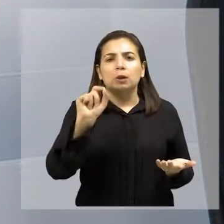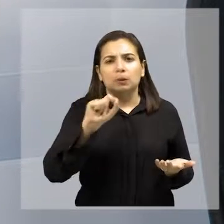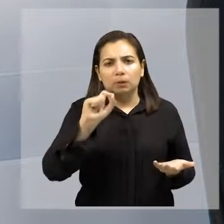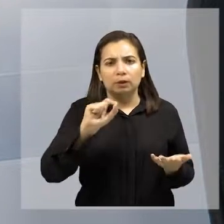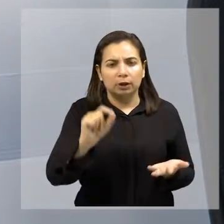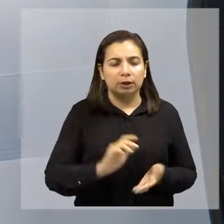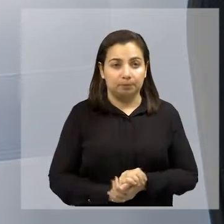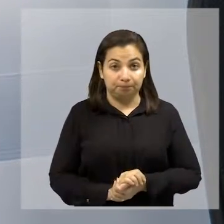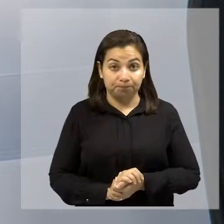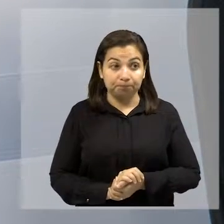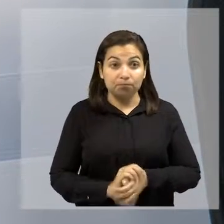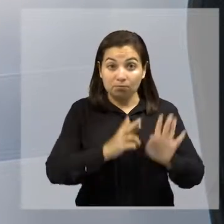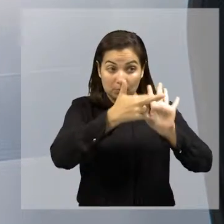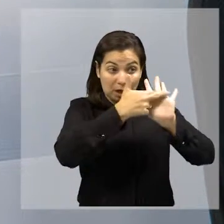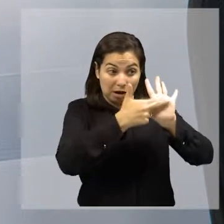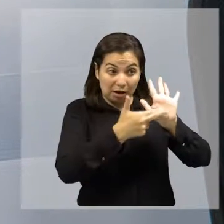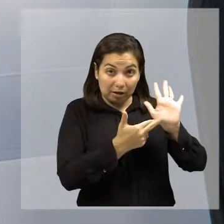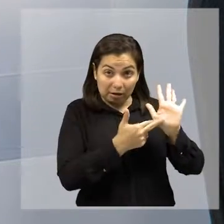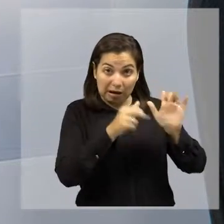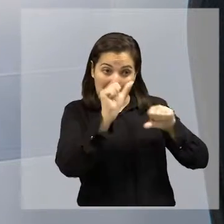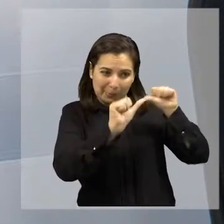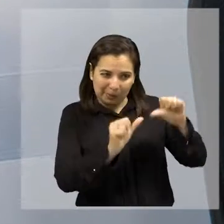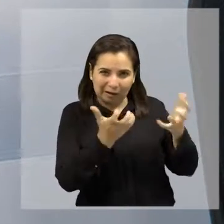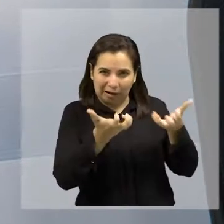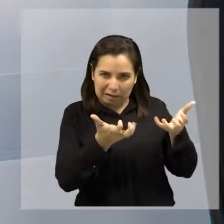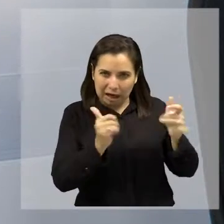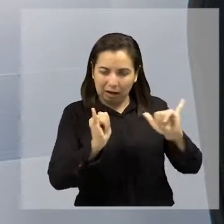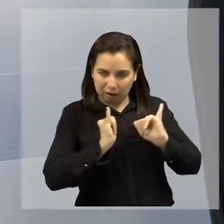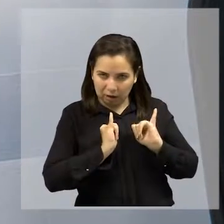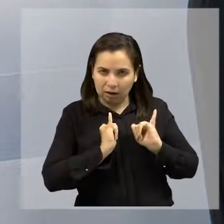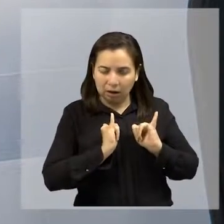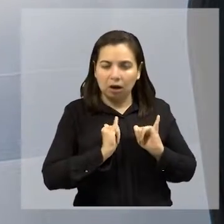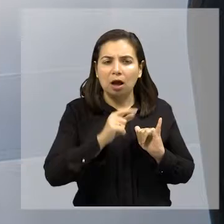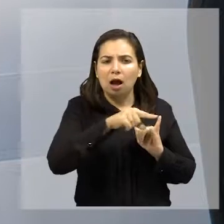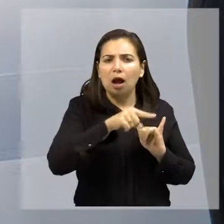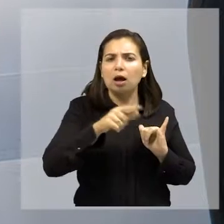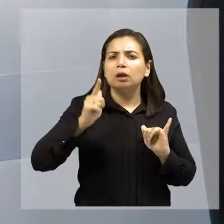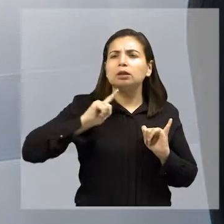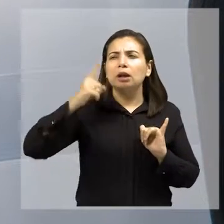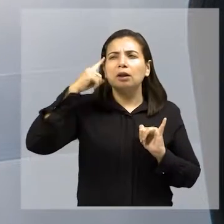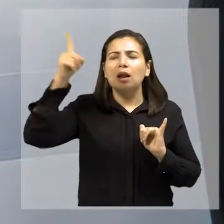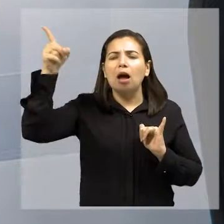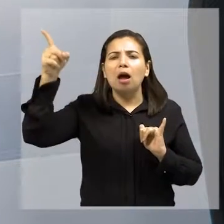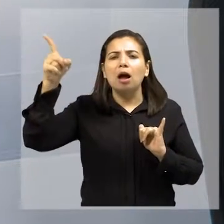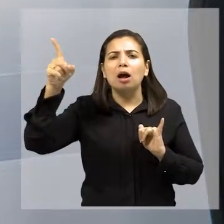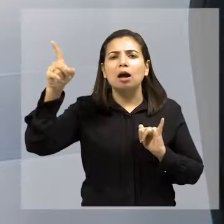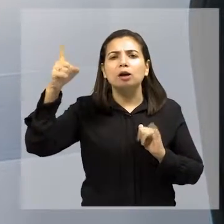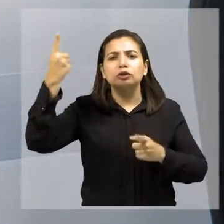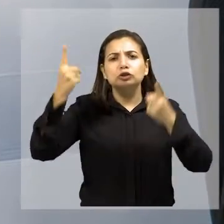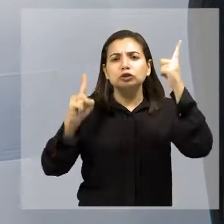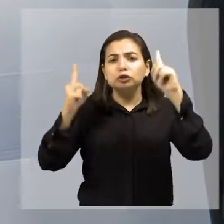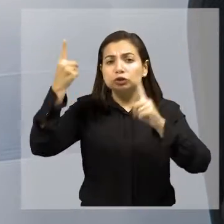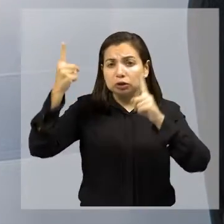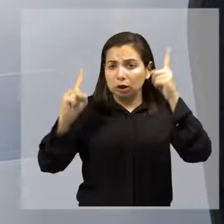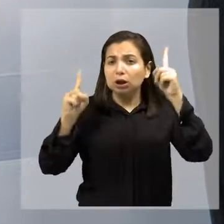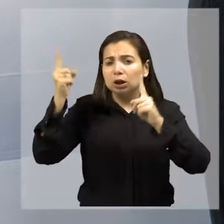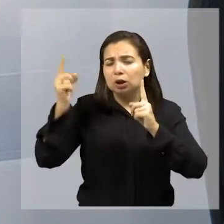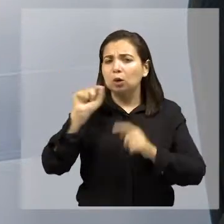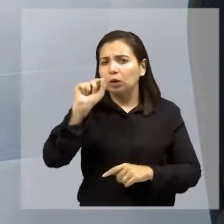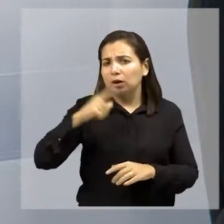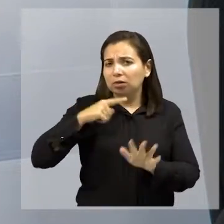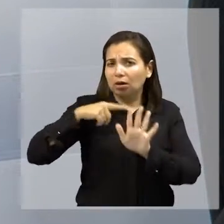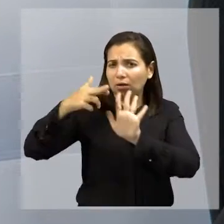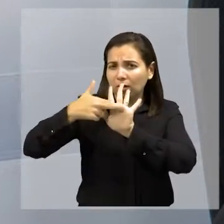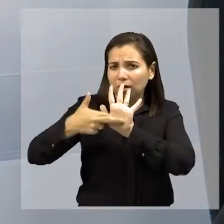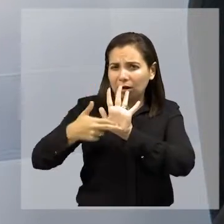a reforma da Previdência que está sendo colocada aqui em discussão em nosso país, ela é inspirada no Chile. no Chile a partir do regime que se